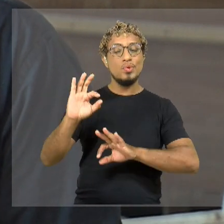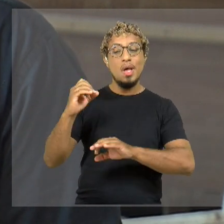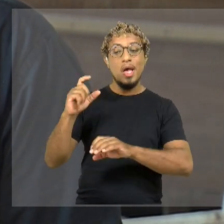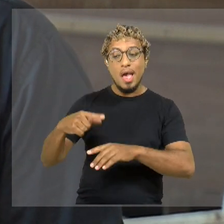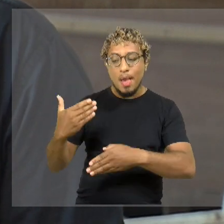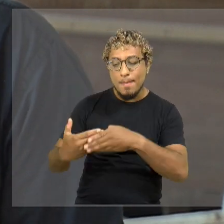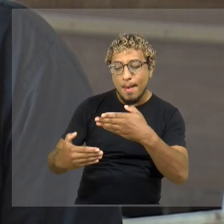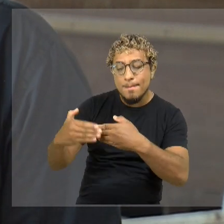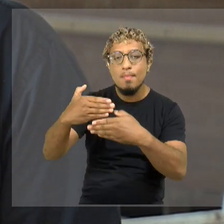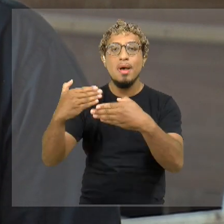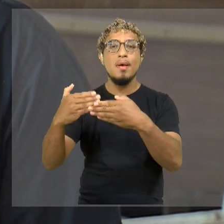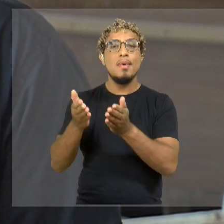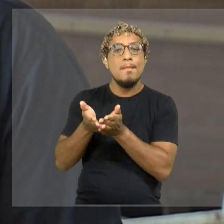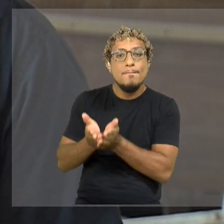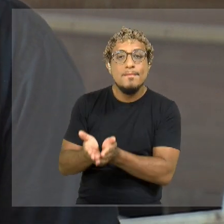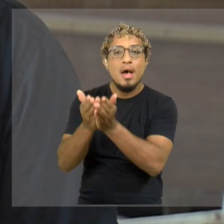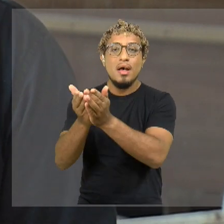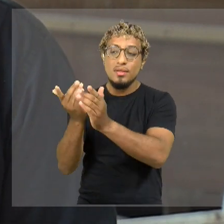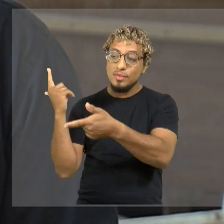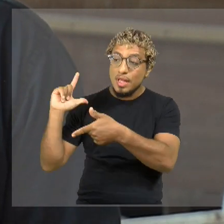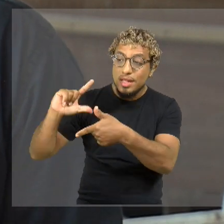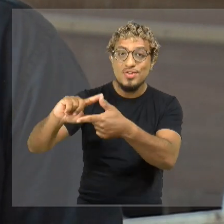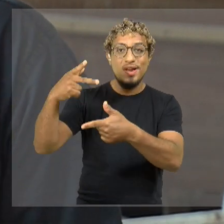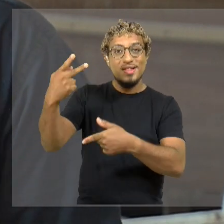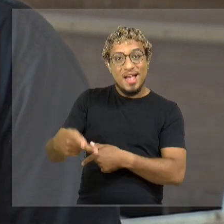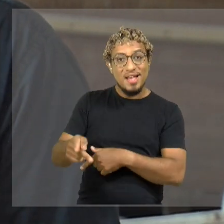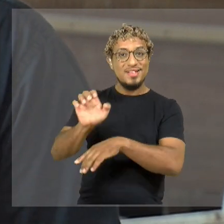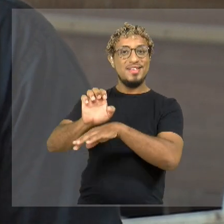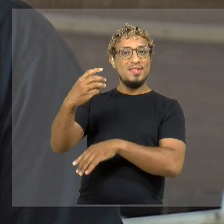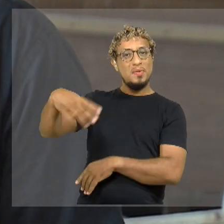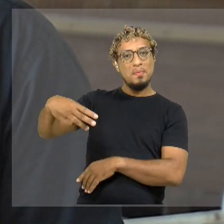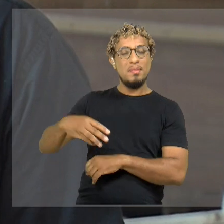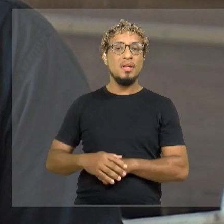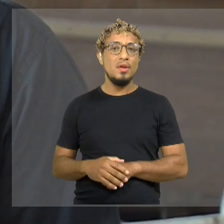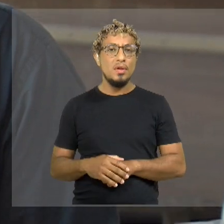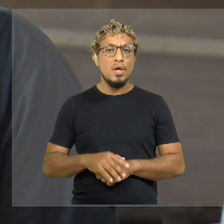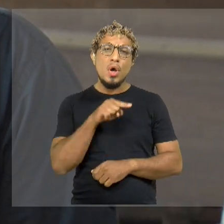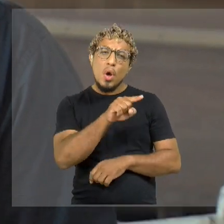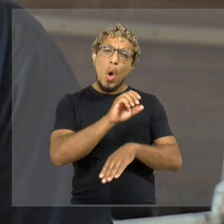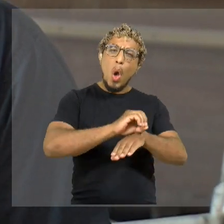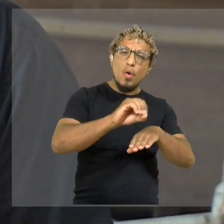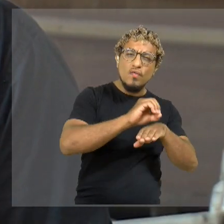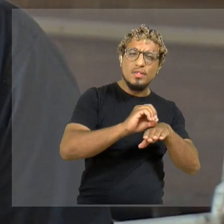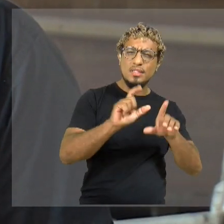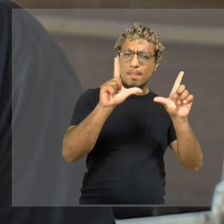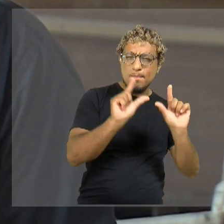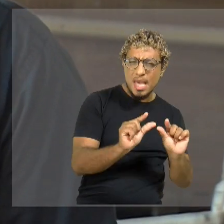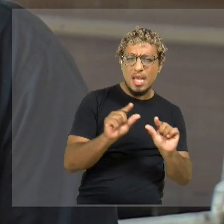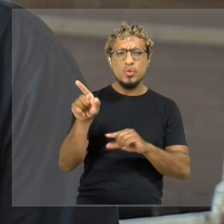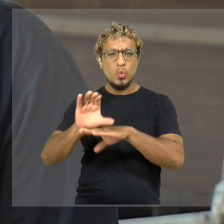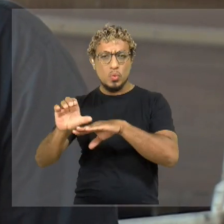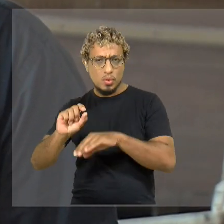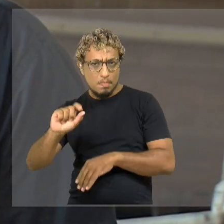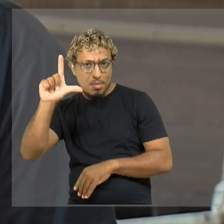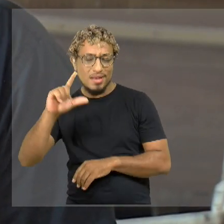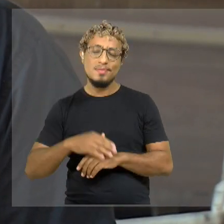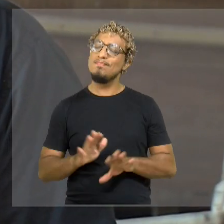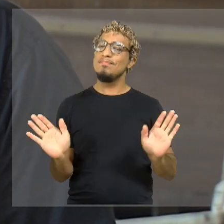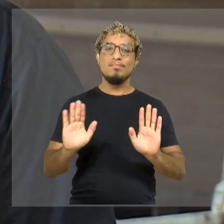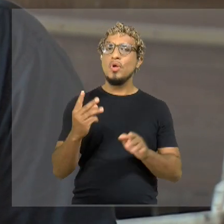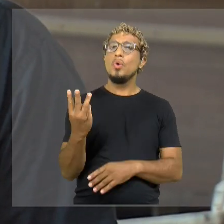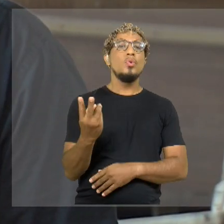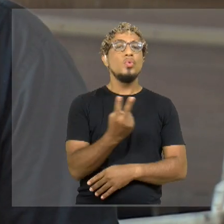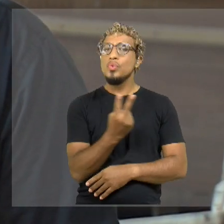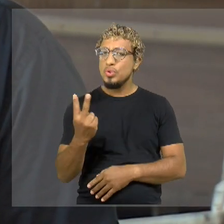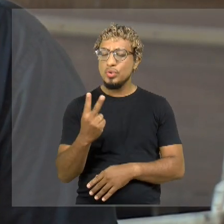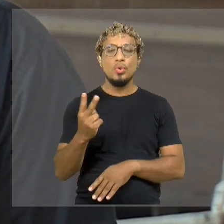embarcações tradicionais do nosso estado. As oficinas demoram menos tempo, o curso mais tempo? Fala um pouquinho do tempo. Todos eles têm duração de